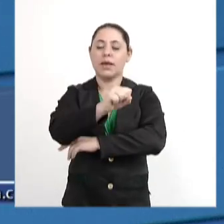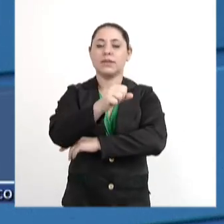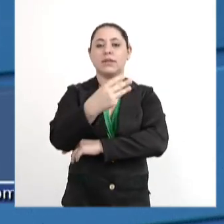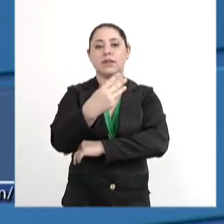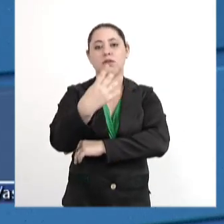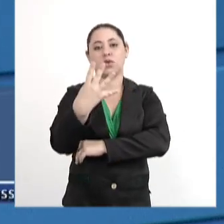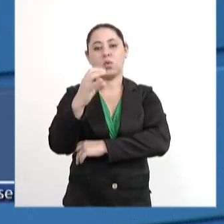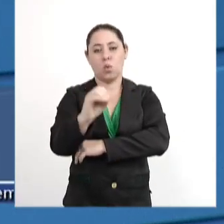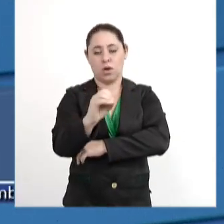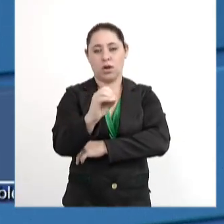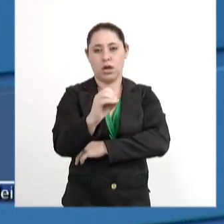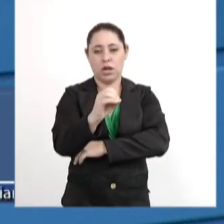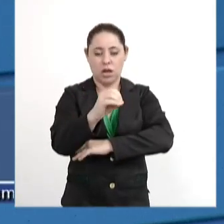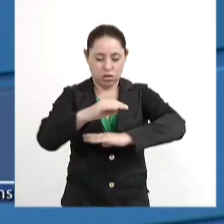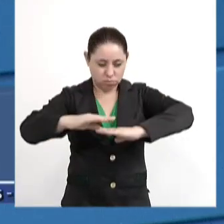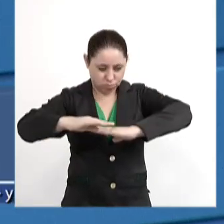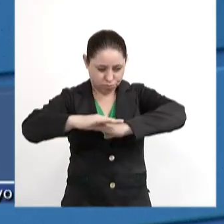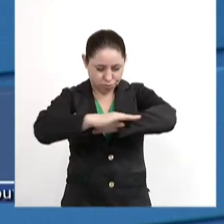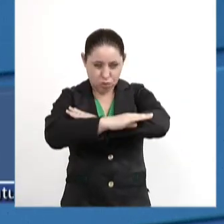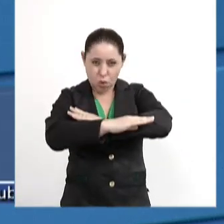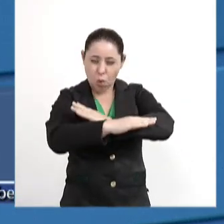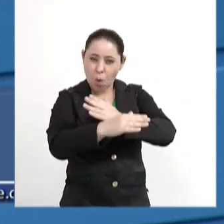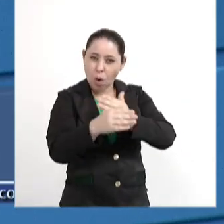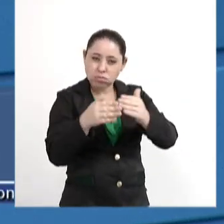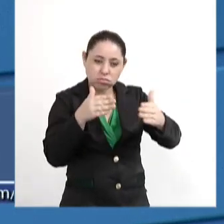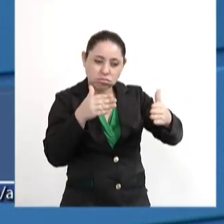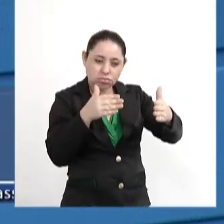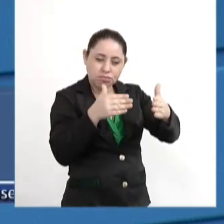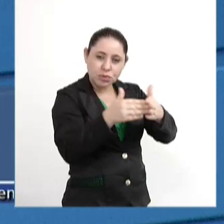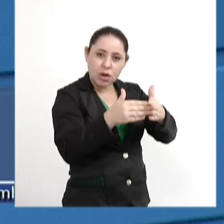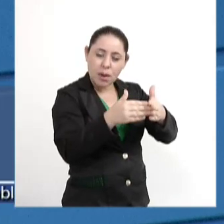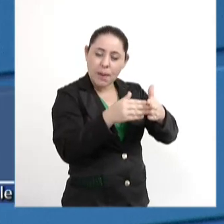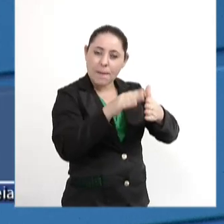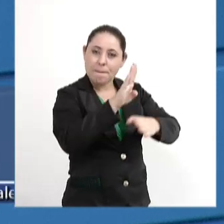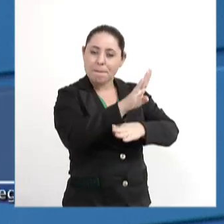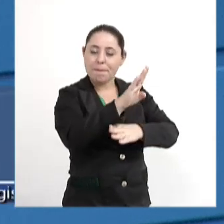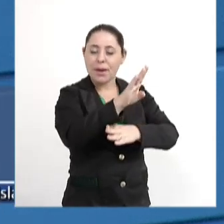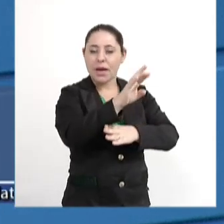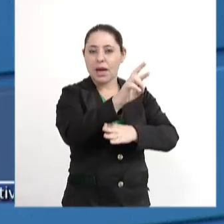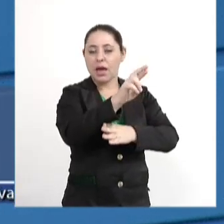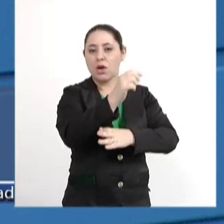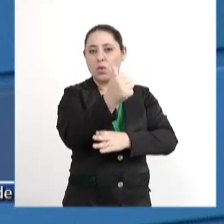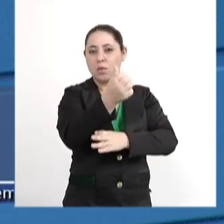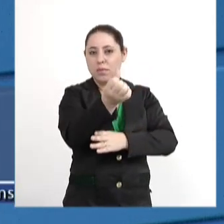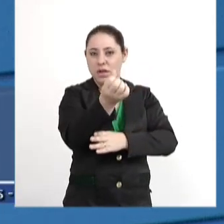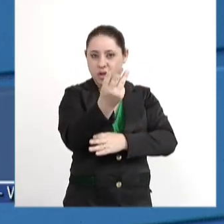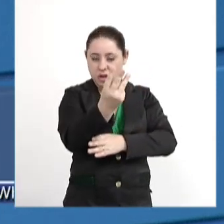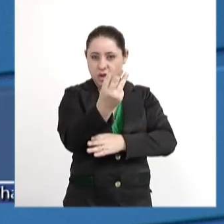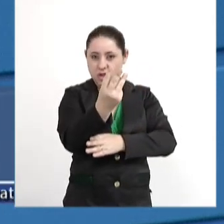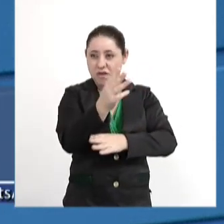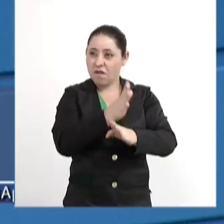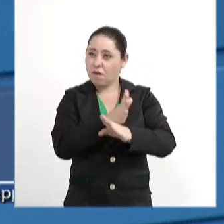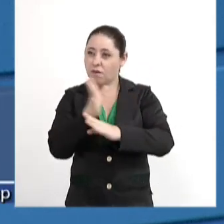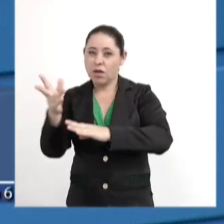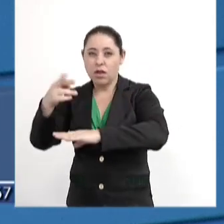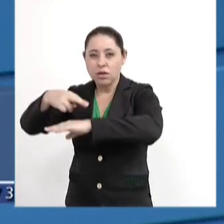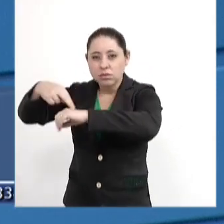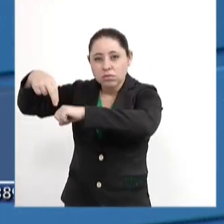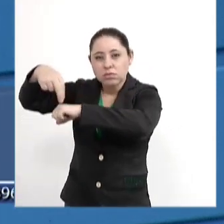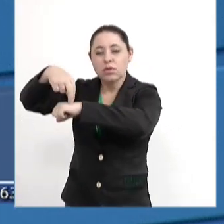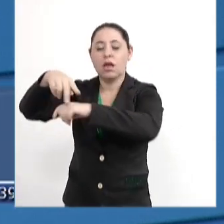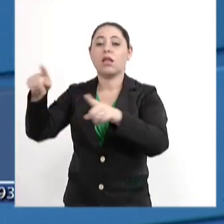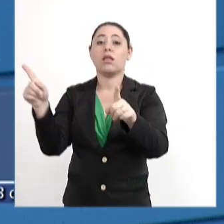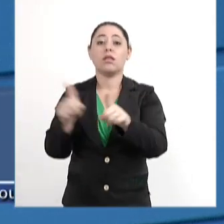340, no trecho que tem início na intersecção com a BR-163 e vai até o município de Rochedo, bem como